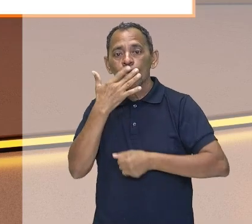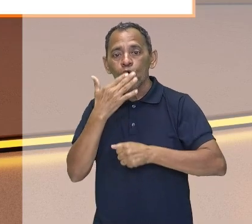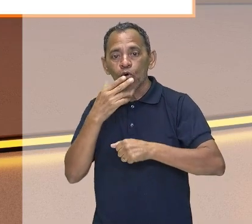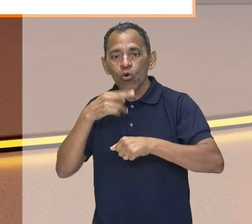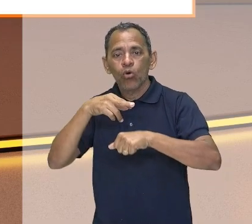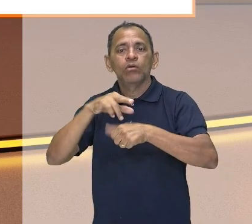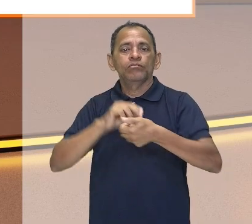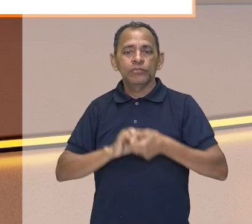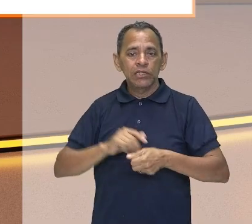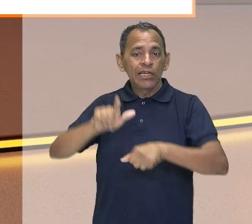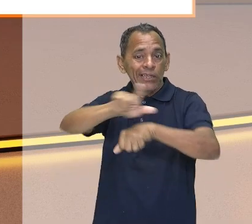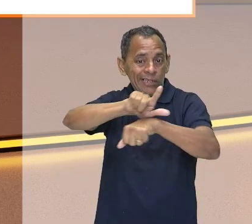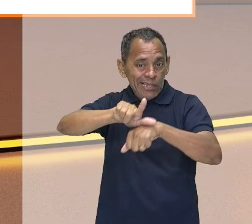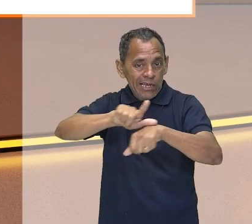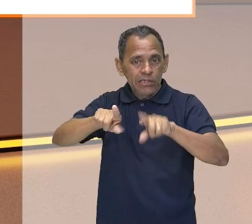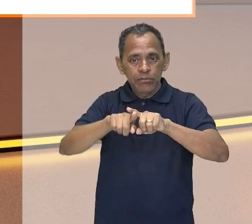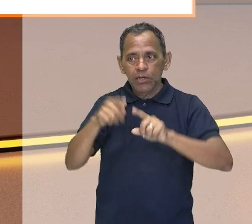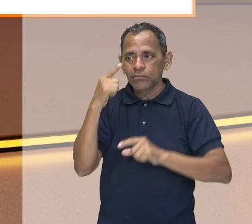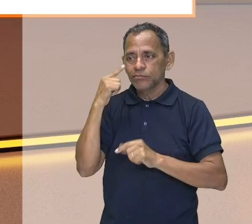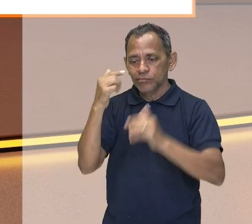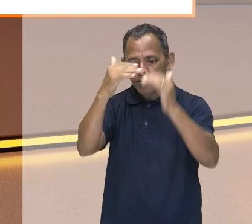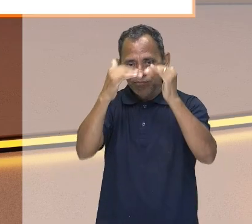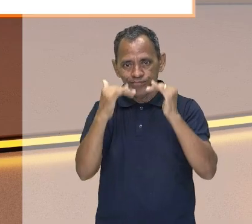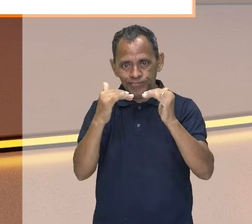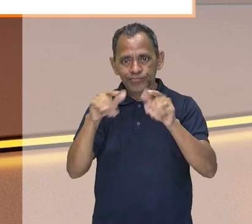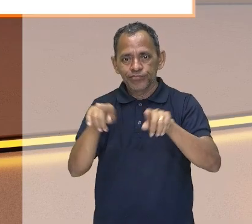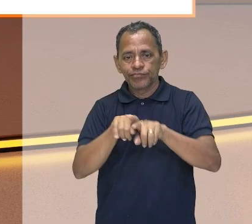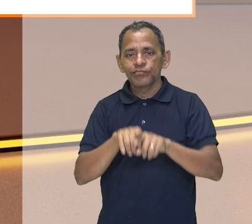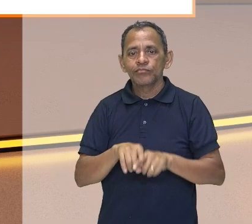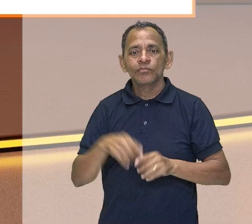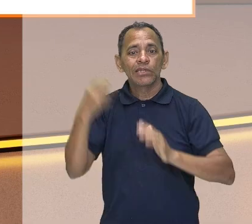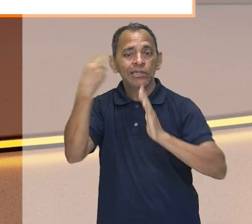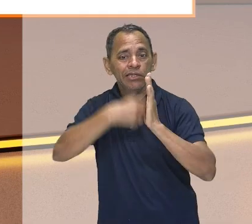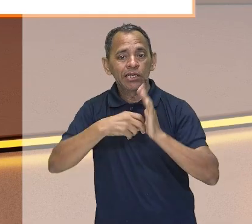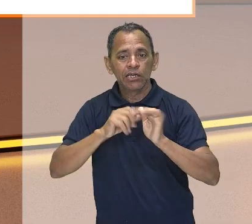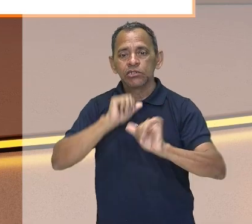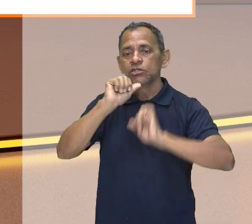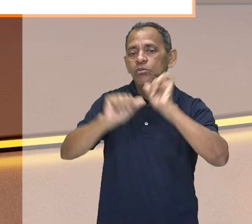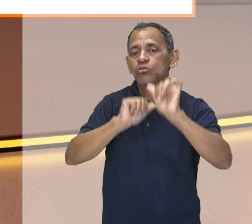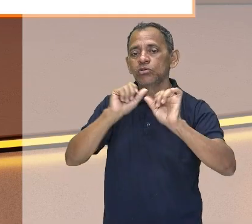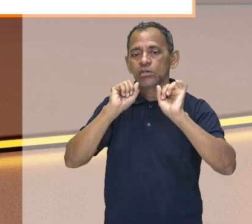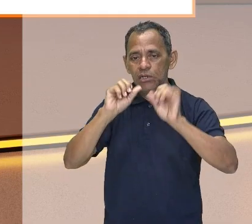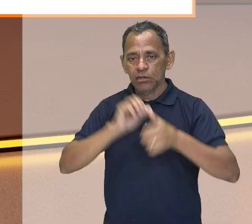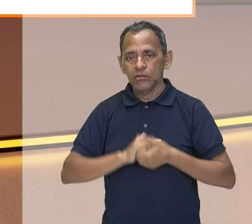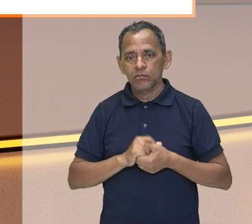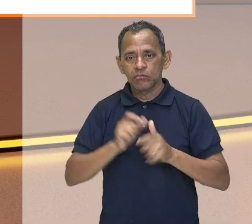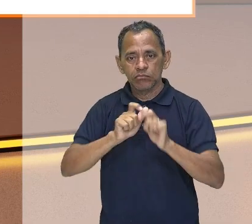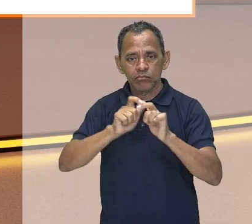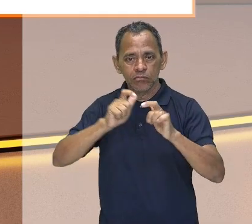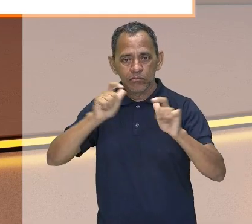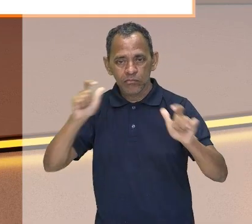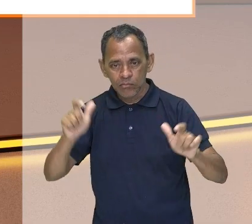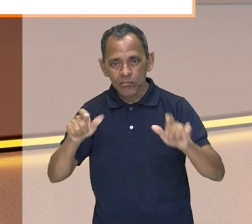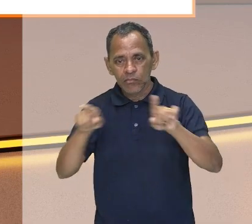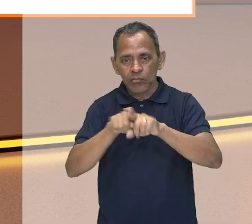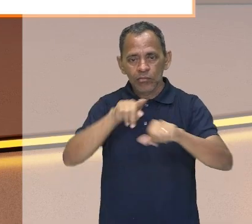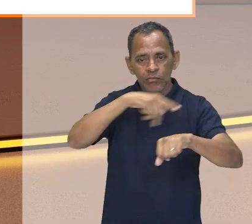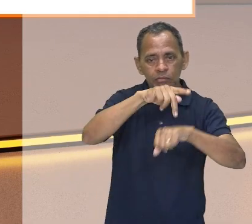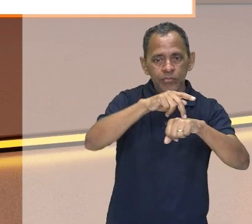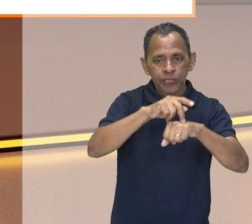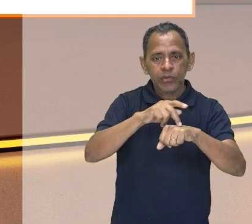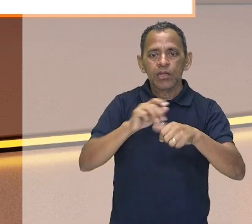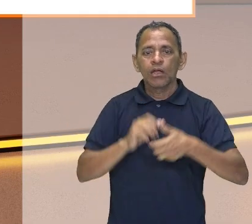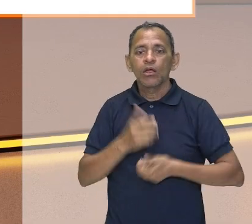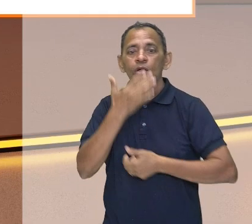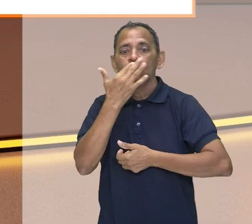como esse aqui embaixo, que já está perto do roxo, a taxa bruta de mortalidade ela vai aumentando. Os países que estão pintados